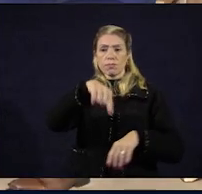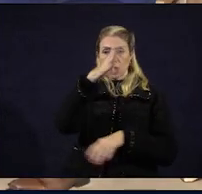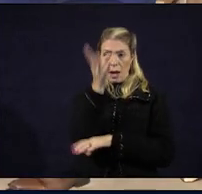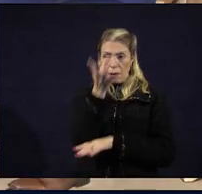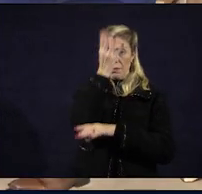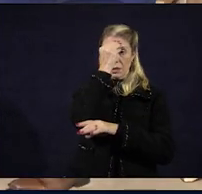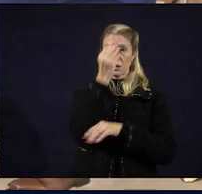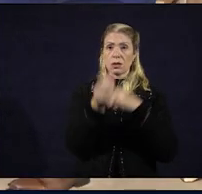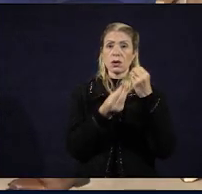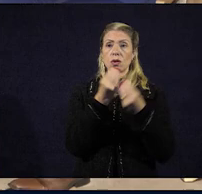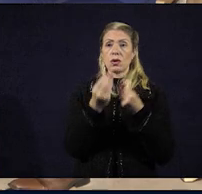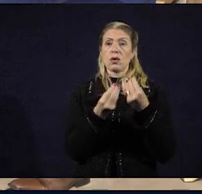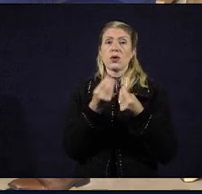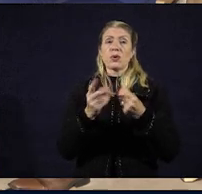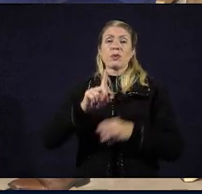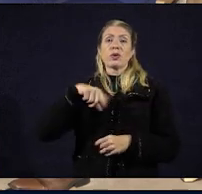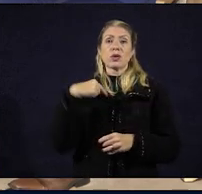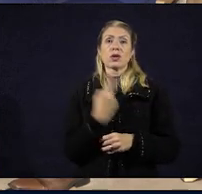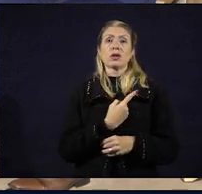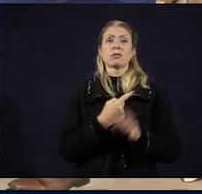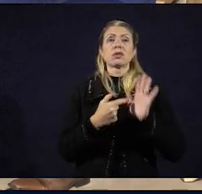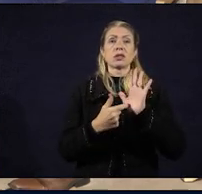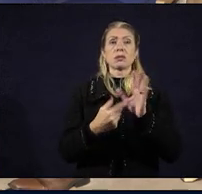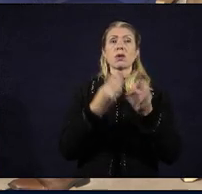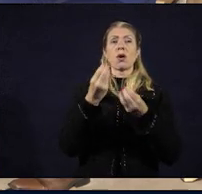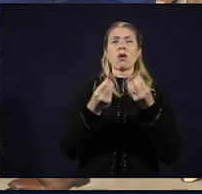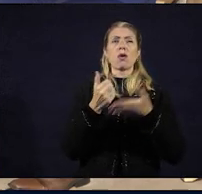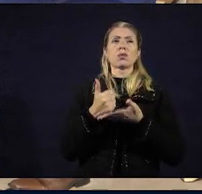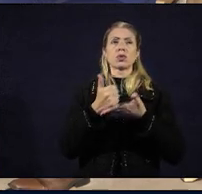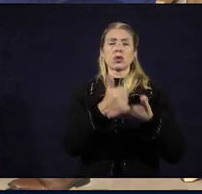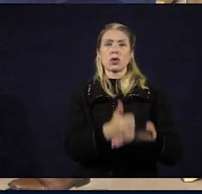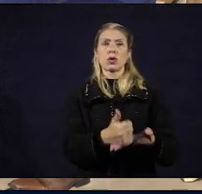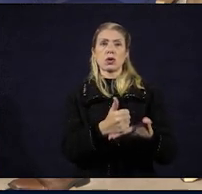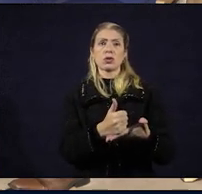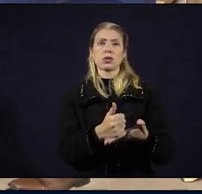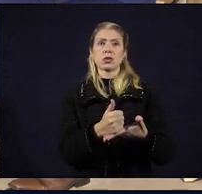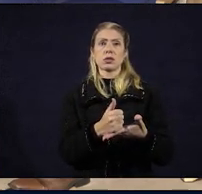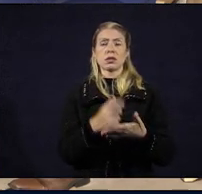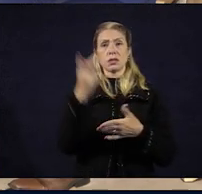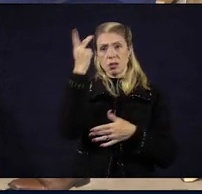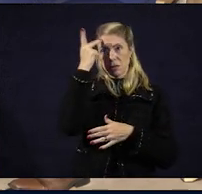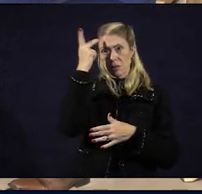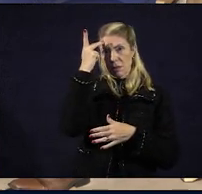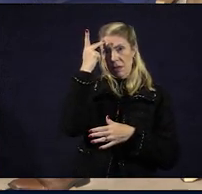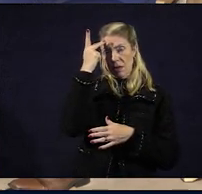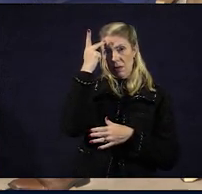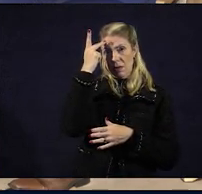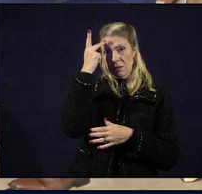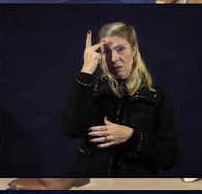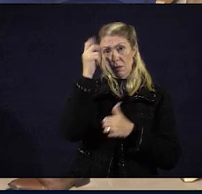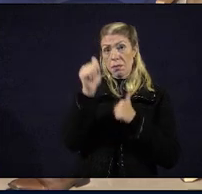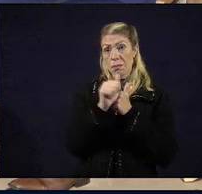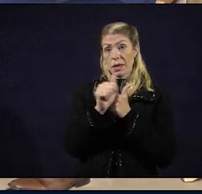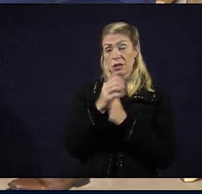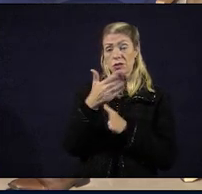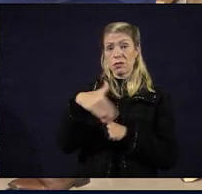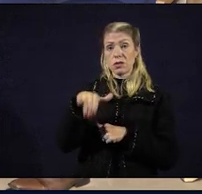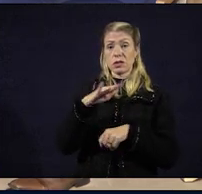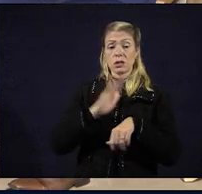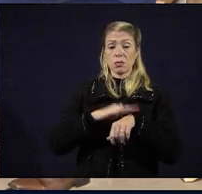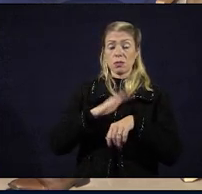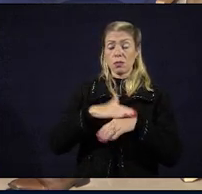como é que vocês trouxeram a Faria Lima mais para perto de vocês durante o processo